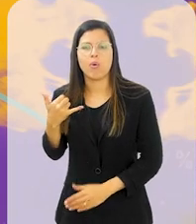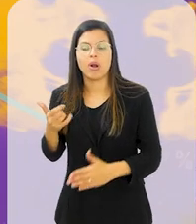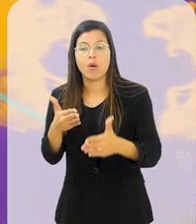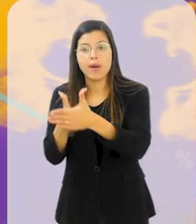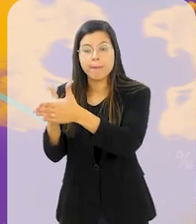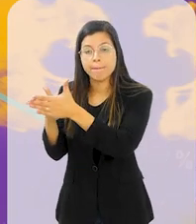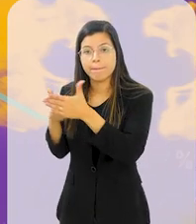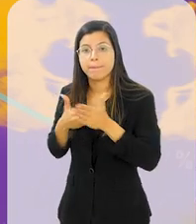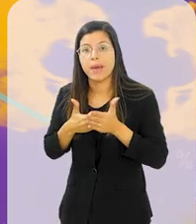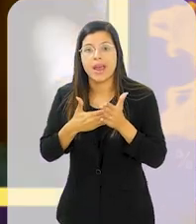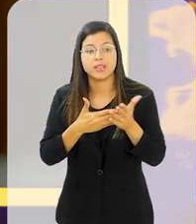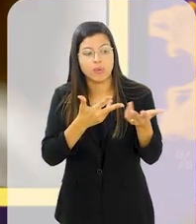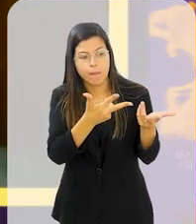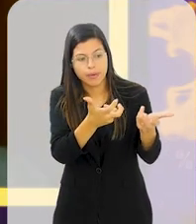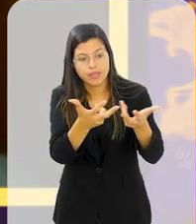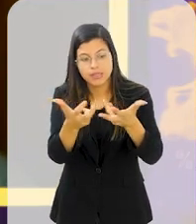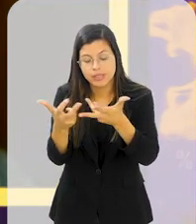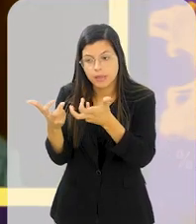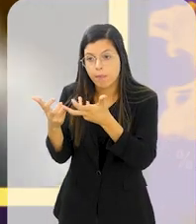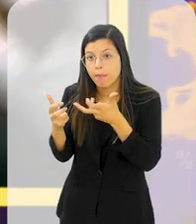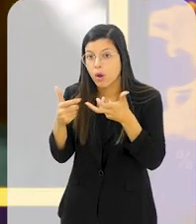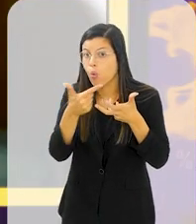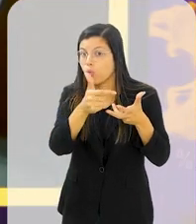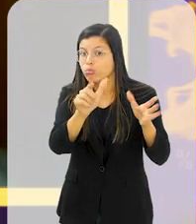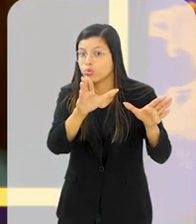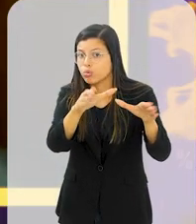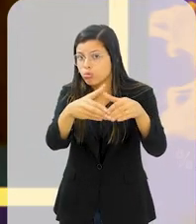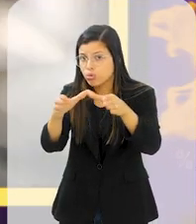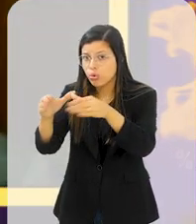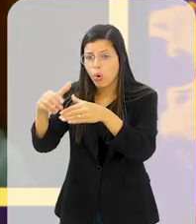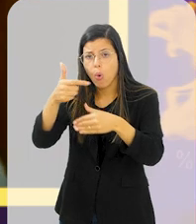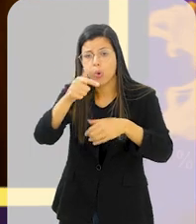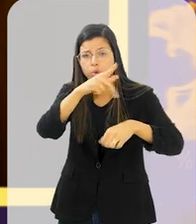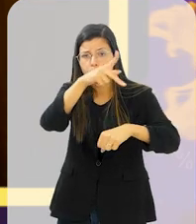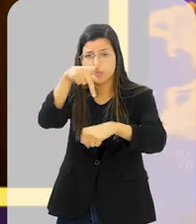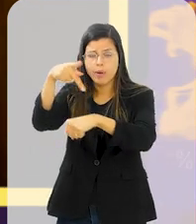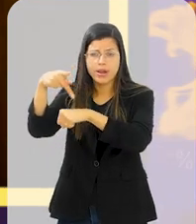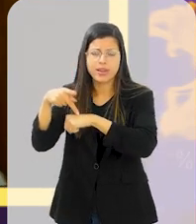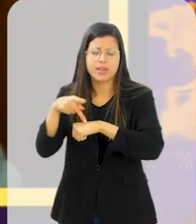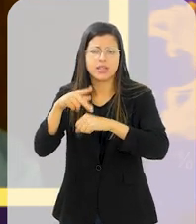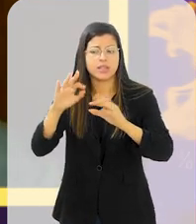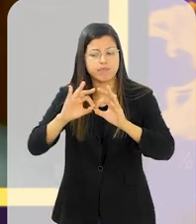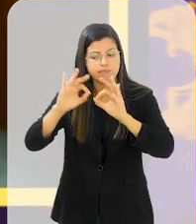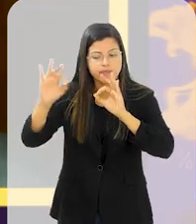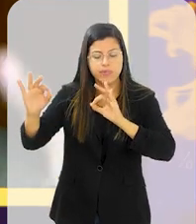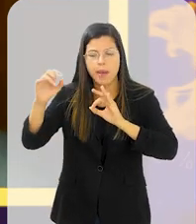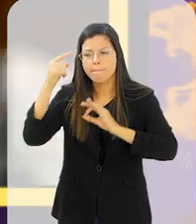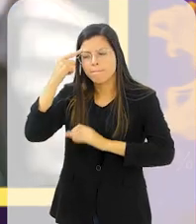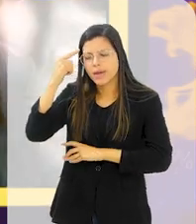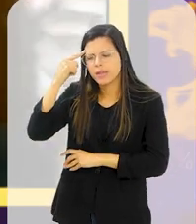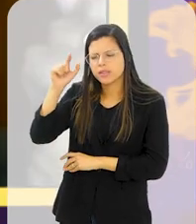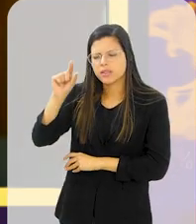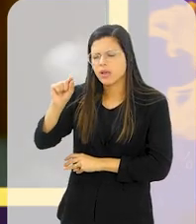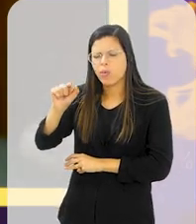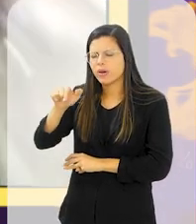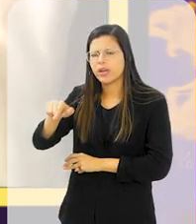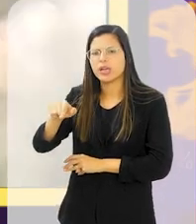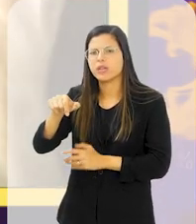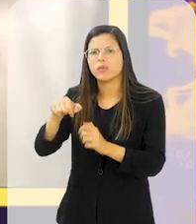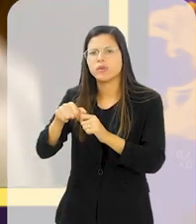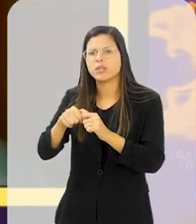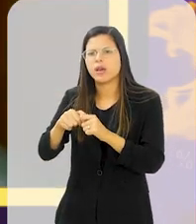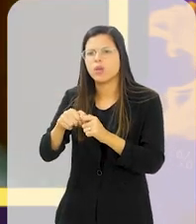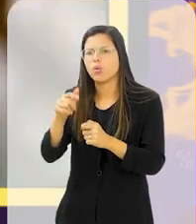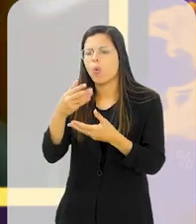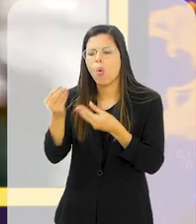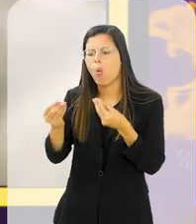impede que você observe o trabalho do adversário, do país vizinho, do país mais distante, e pense, pô, o que esses caras estão fazendo? Por que que eles